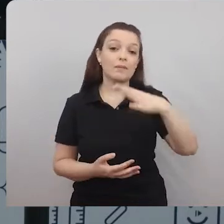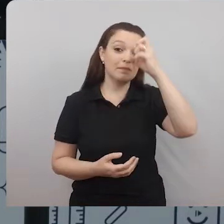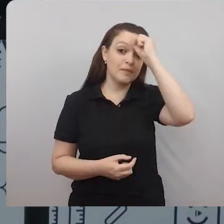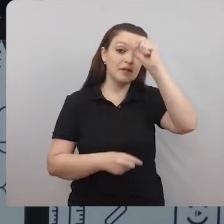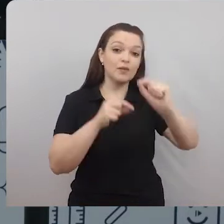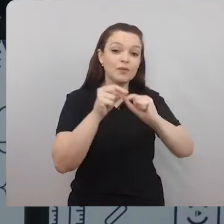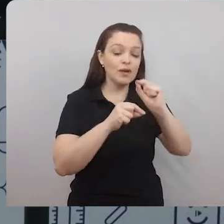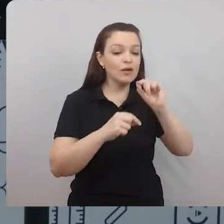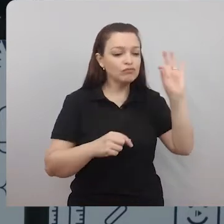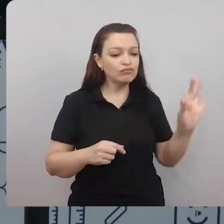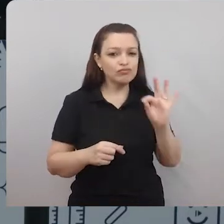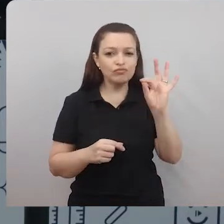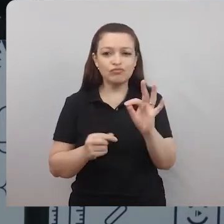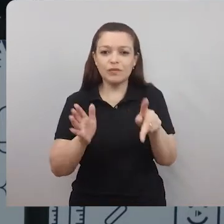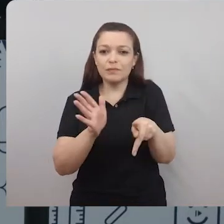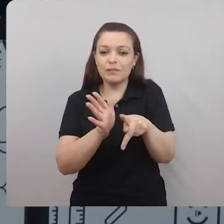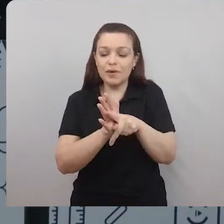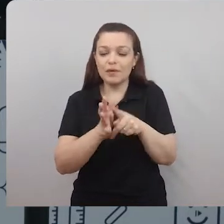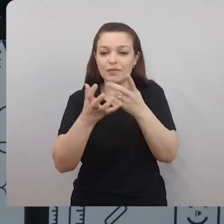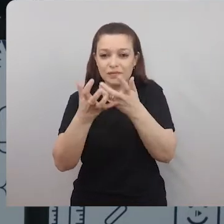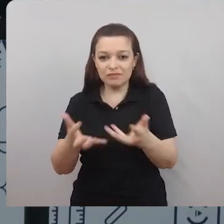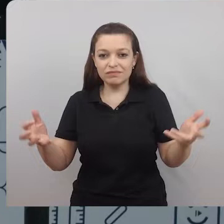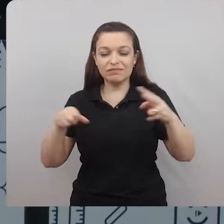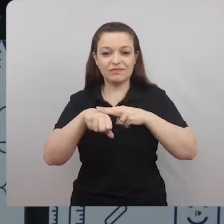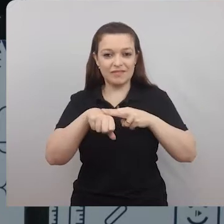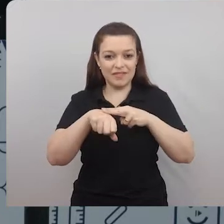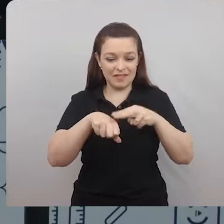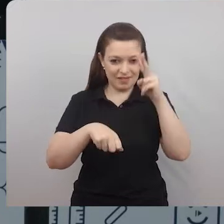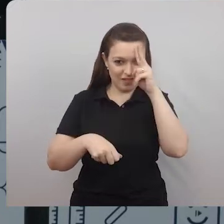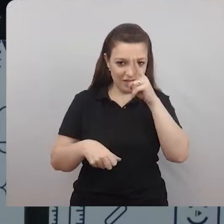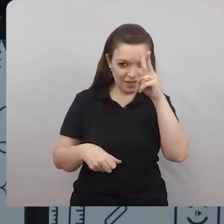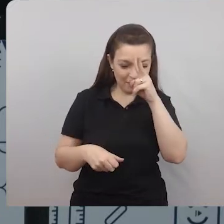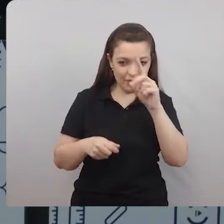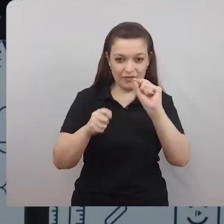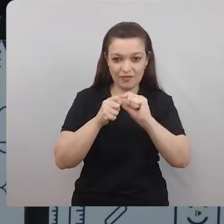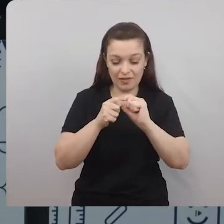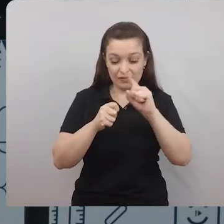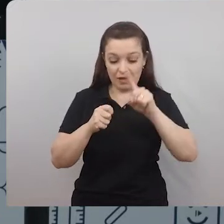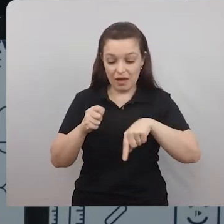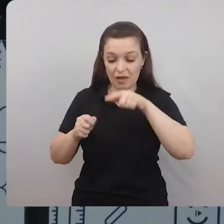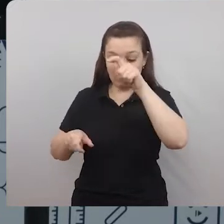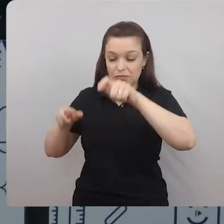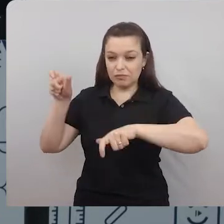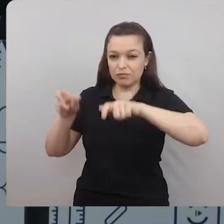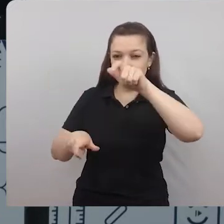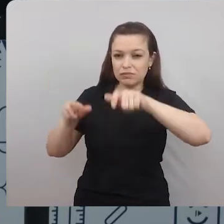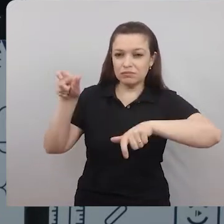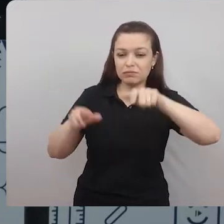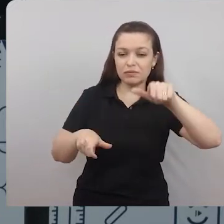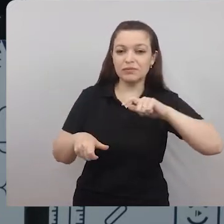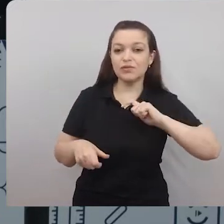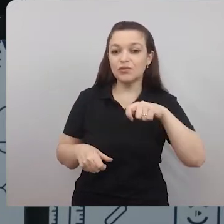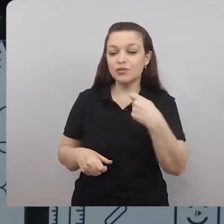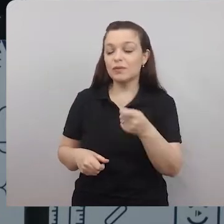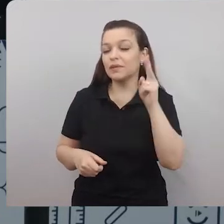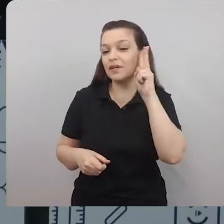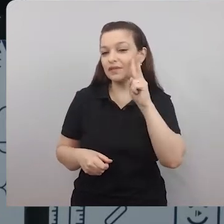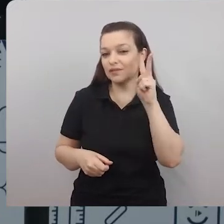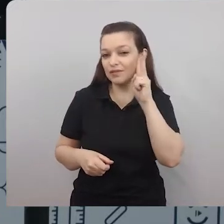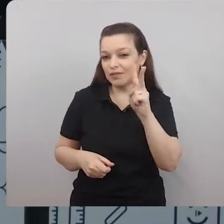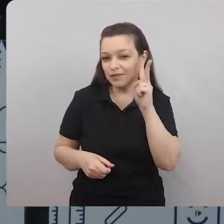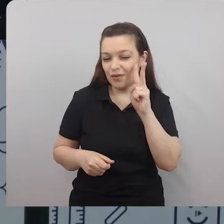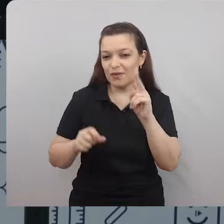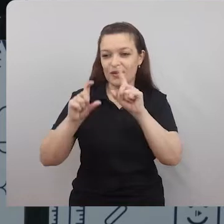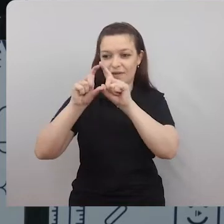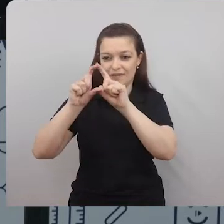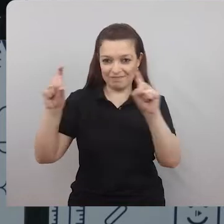anterior nós conhecemos alguns bichinhos de jardim. Vocês lembram aqueles personagens das